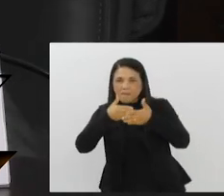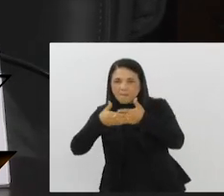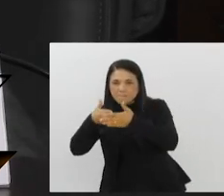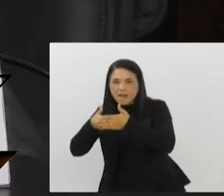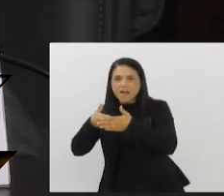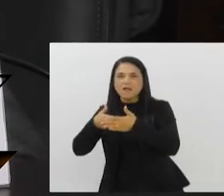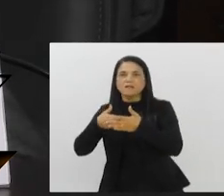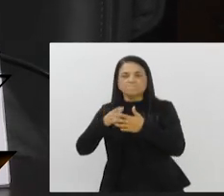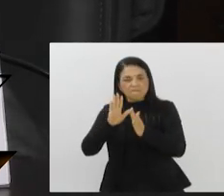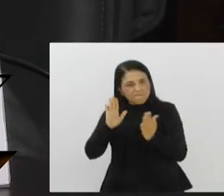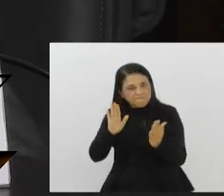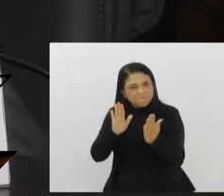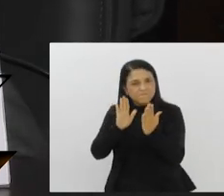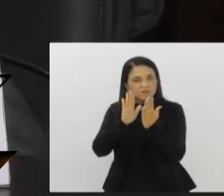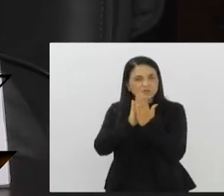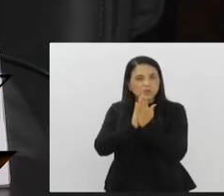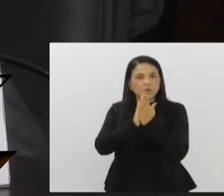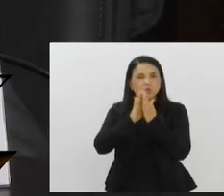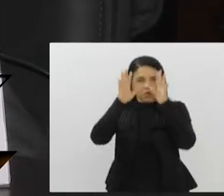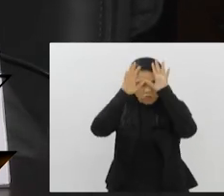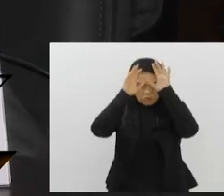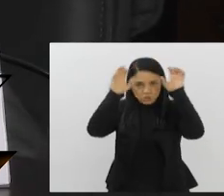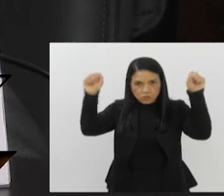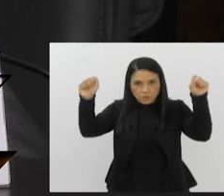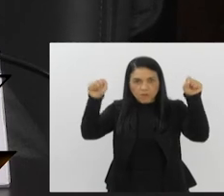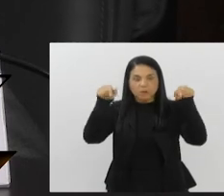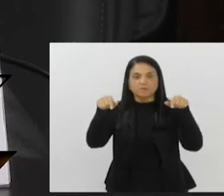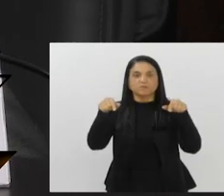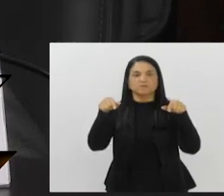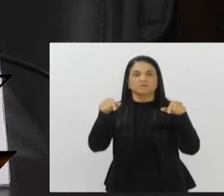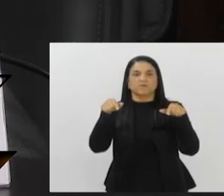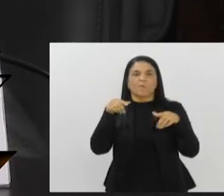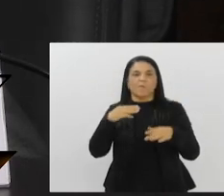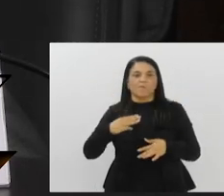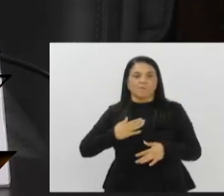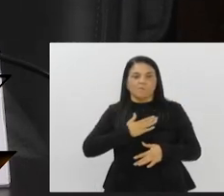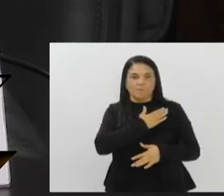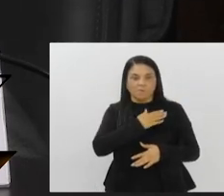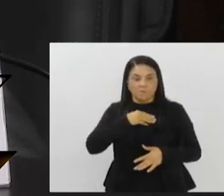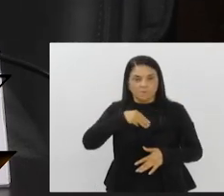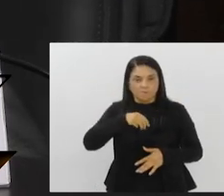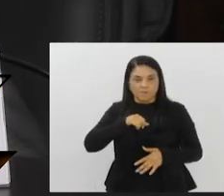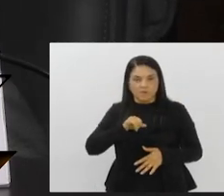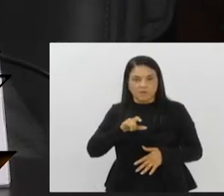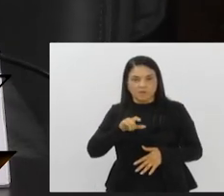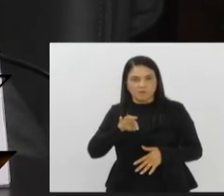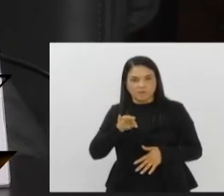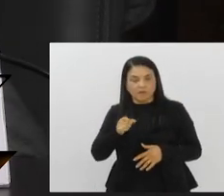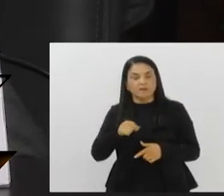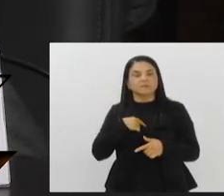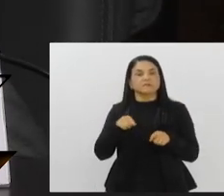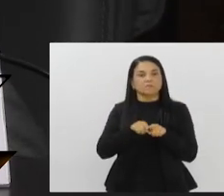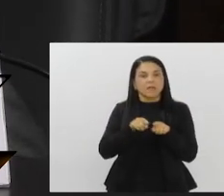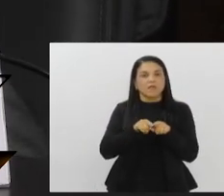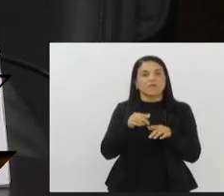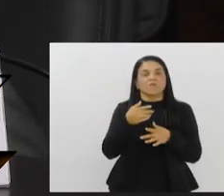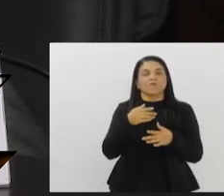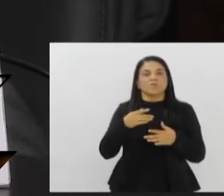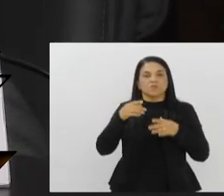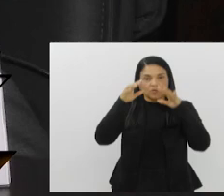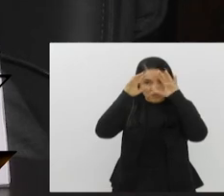o Superior Tribunal Militar se socorreu do Supremo Tribunal Federal para ter acesso a esses